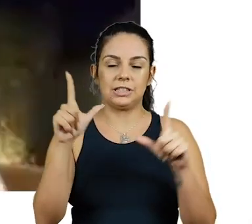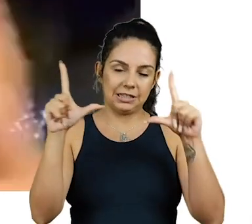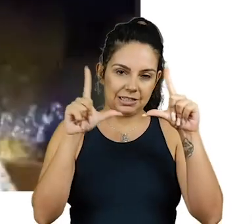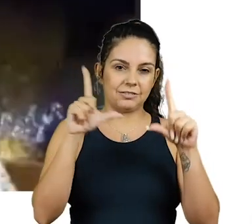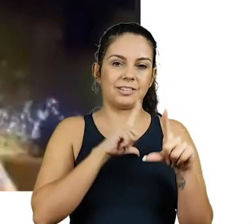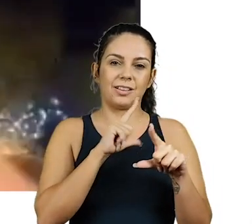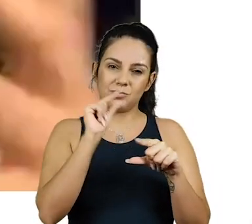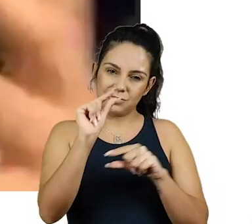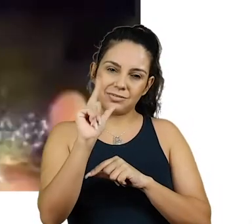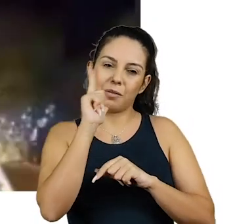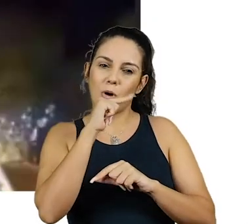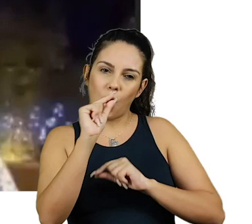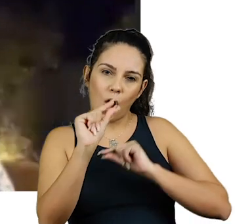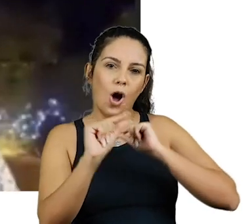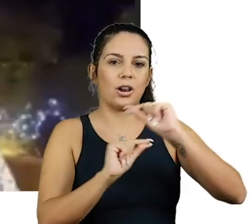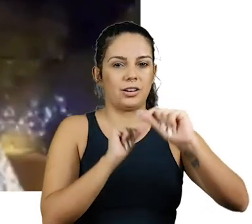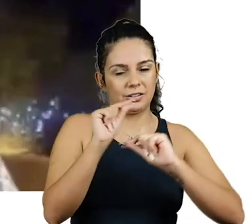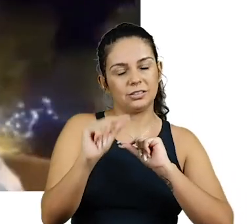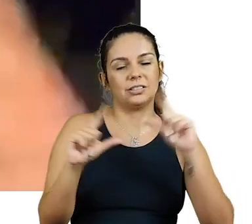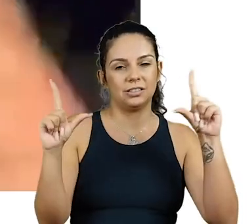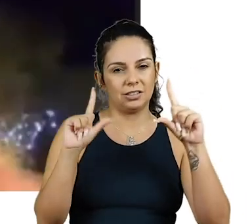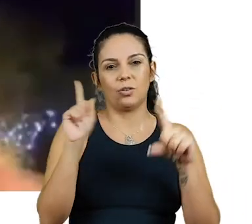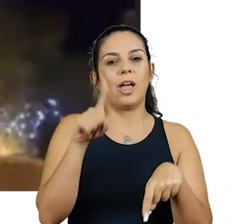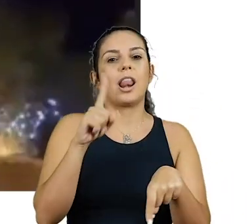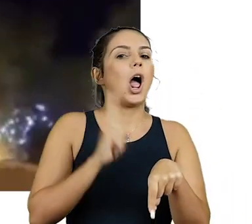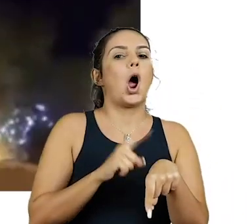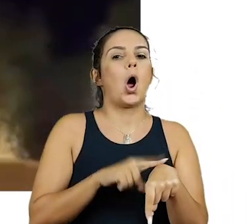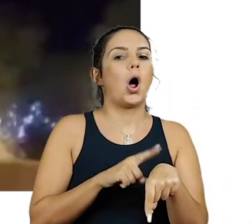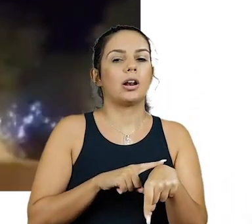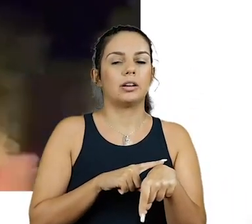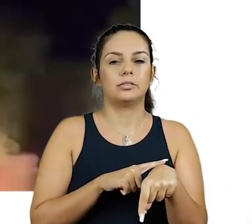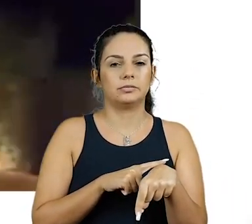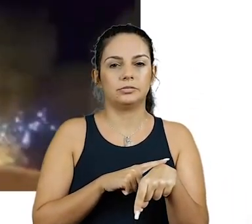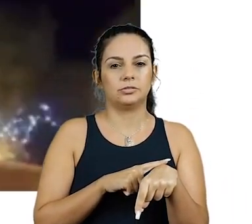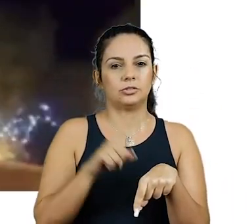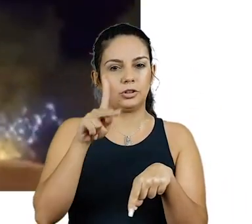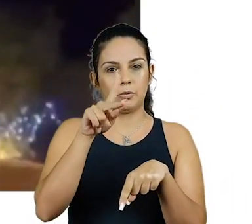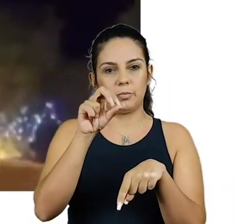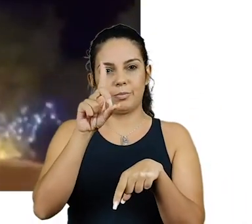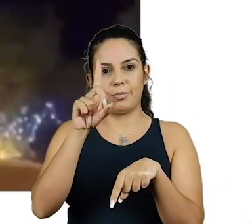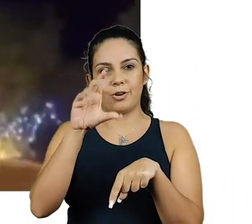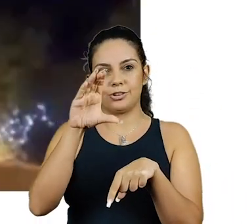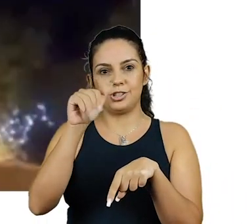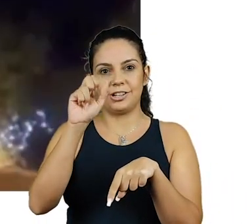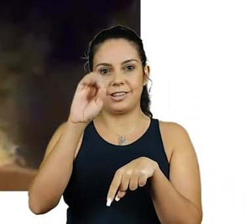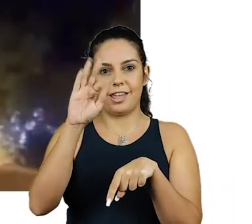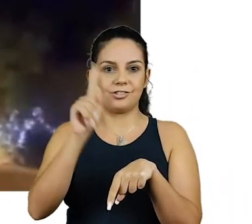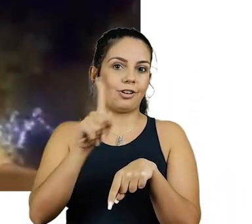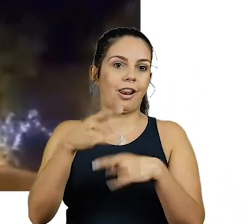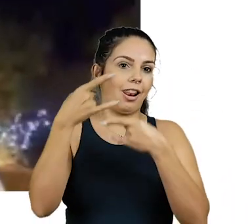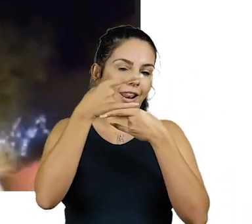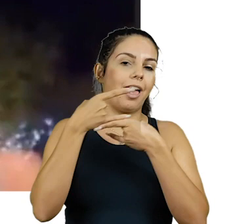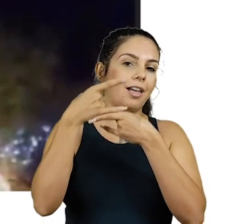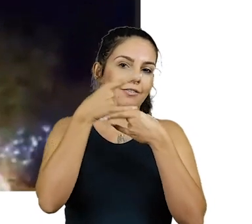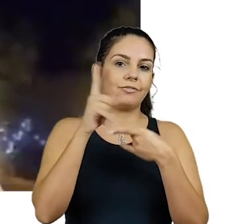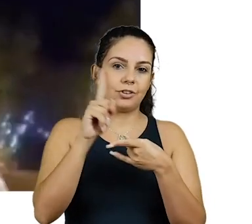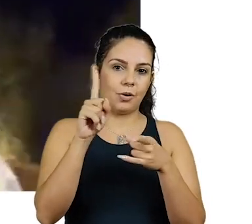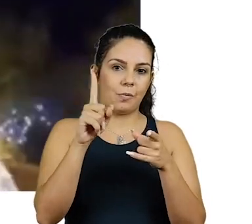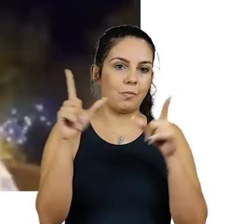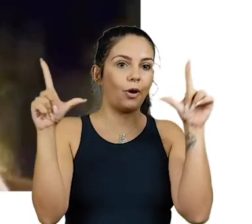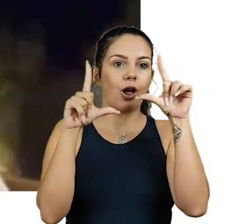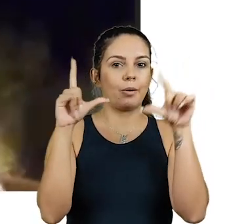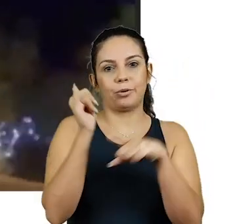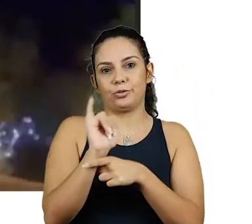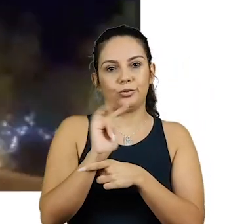tem um passo mais lento, né? Não é um podcast, não é uma live, não é um programa